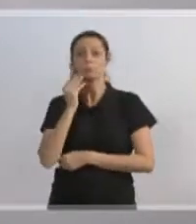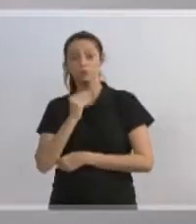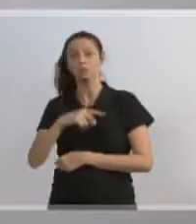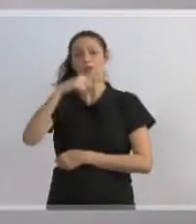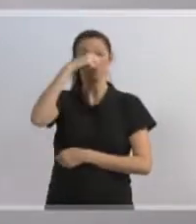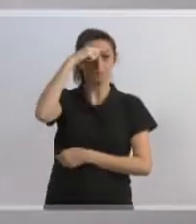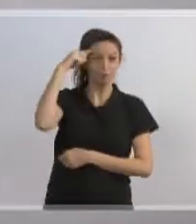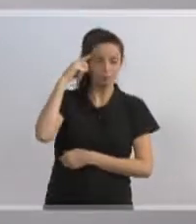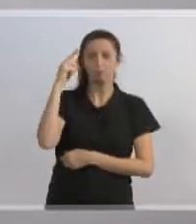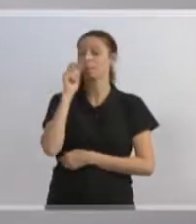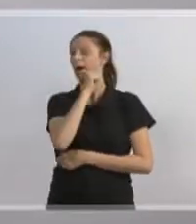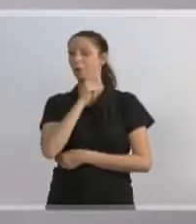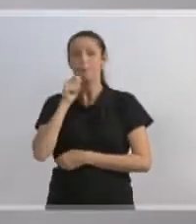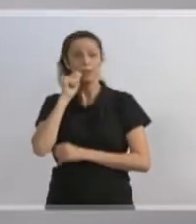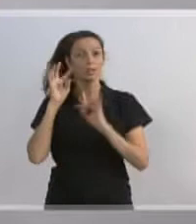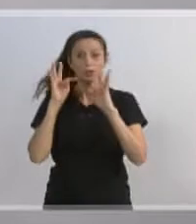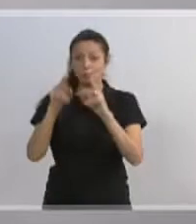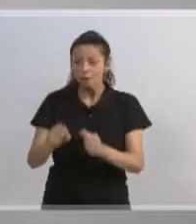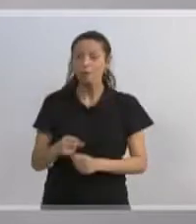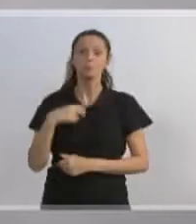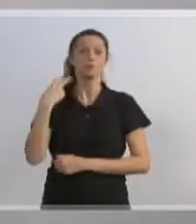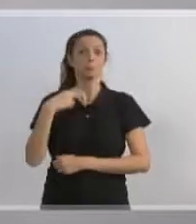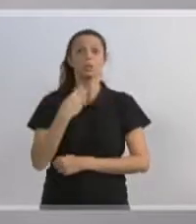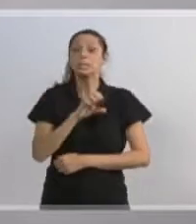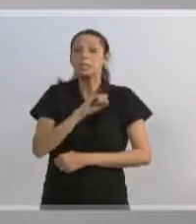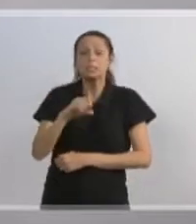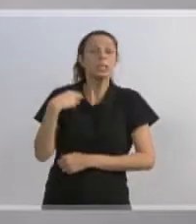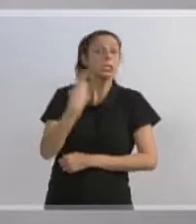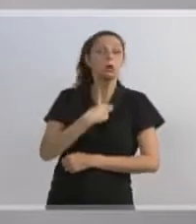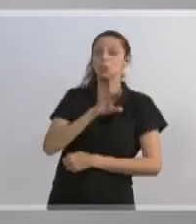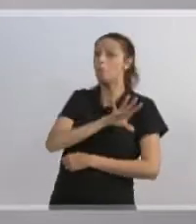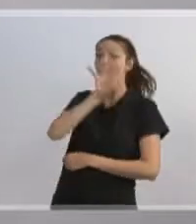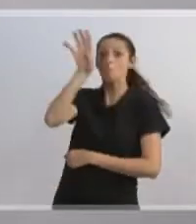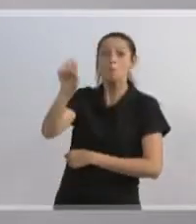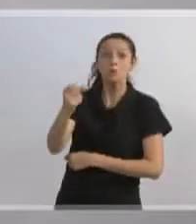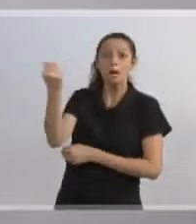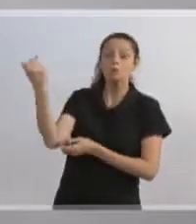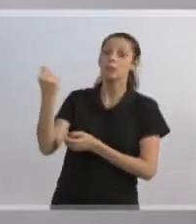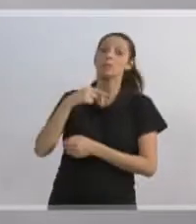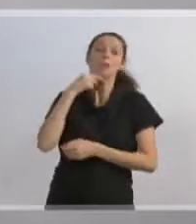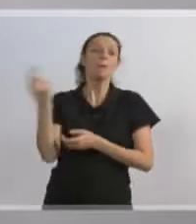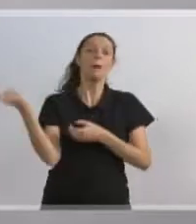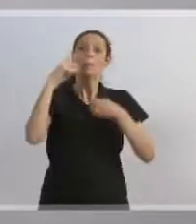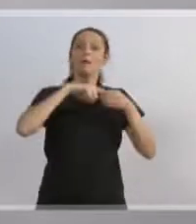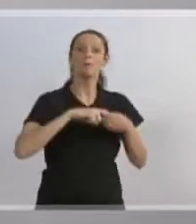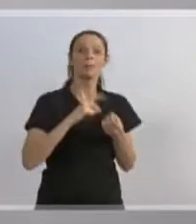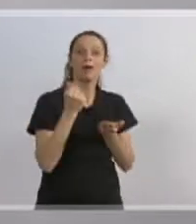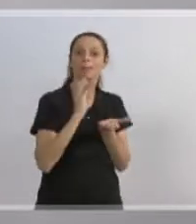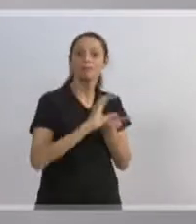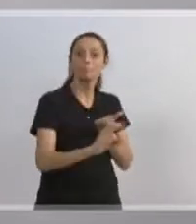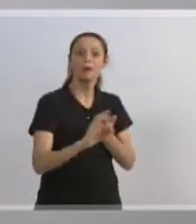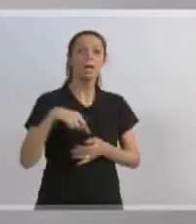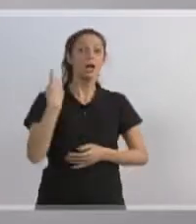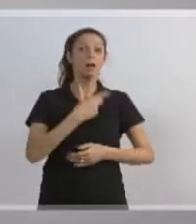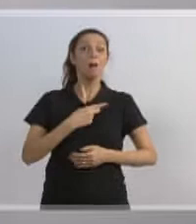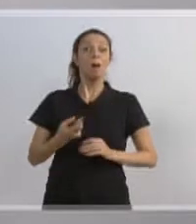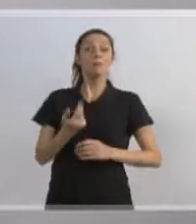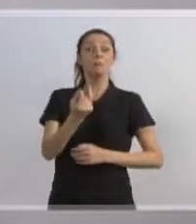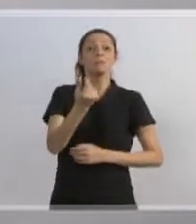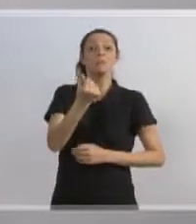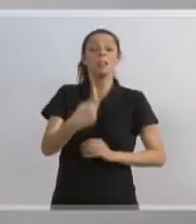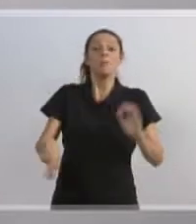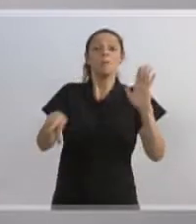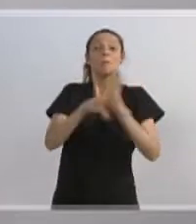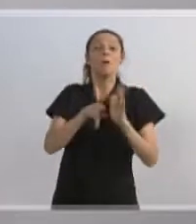da Rosa, Almir Vieira, se nós não irmos buscar esse recurso, ele não volta sozinho. Nós temos que ir lá buscar, é dinheiro nosso, é dinheiro do